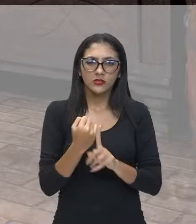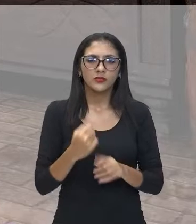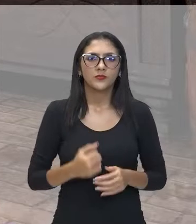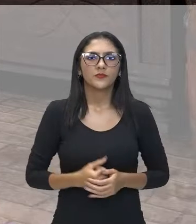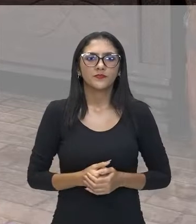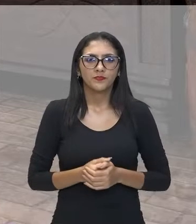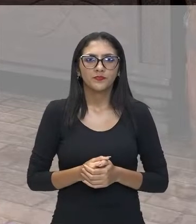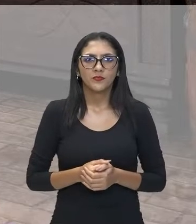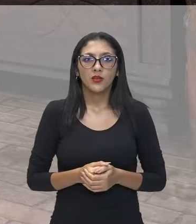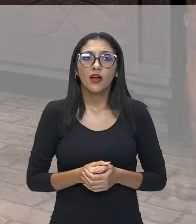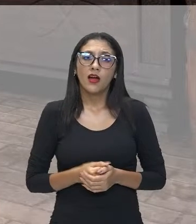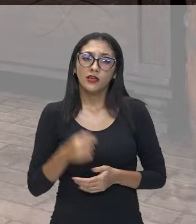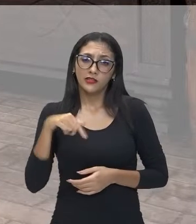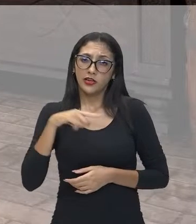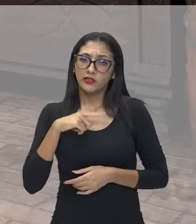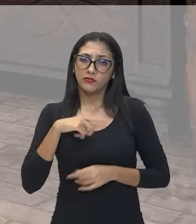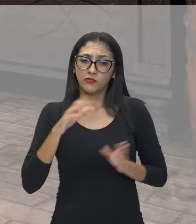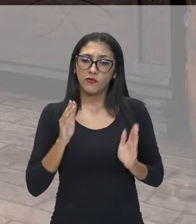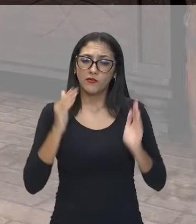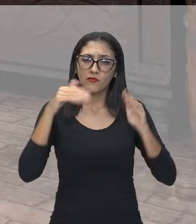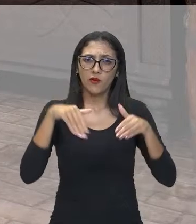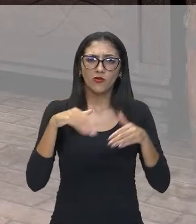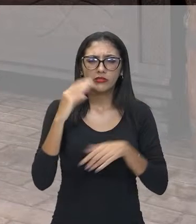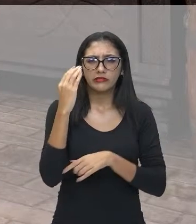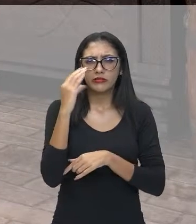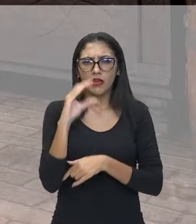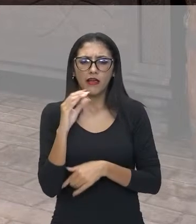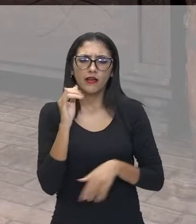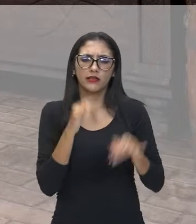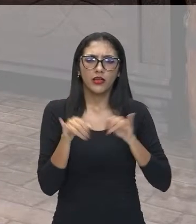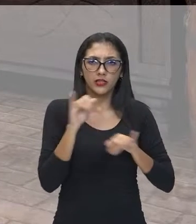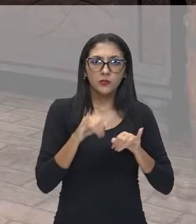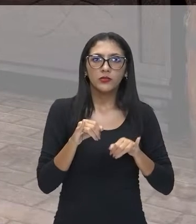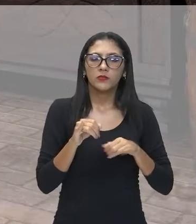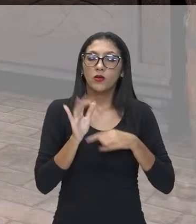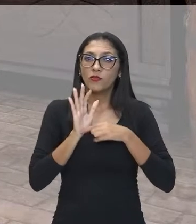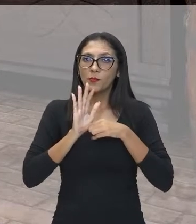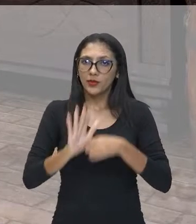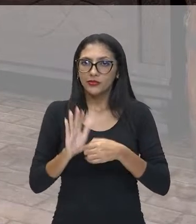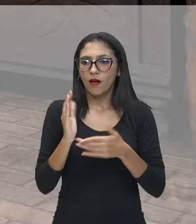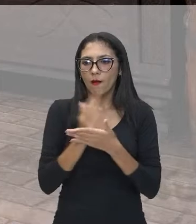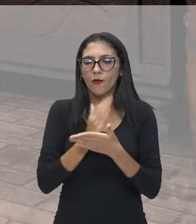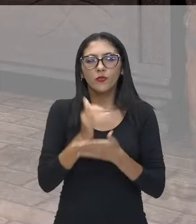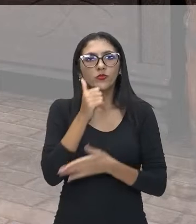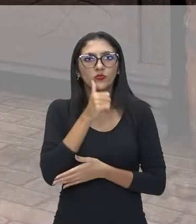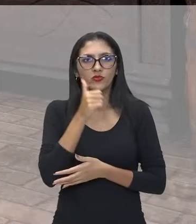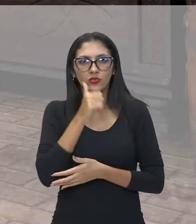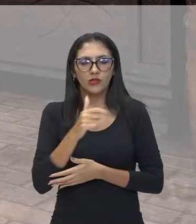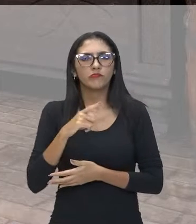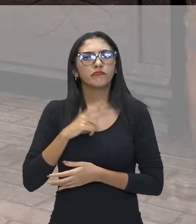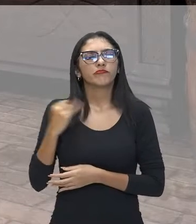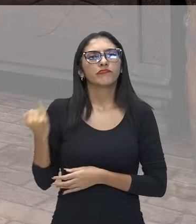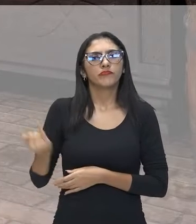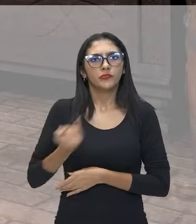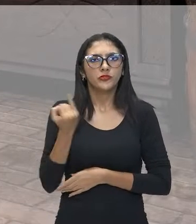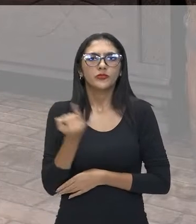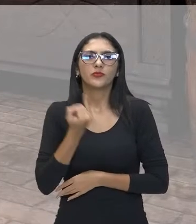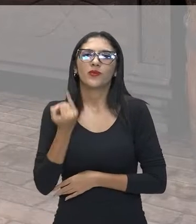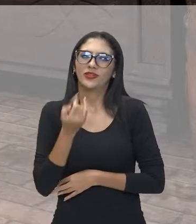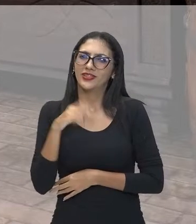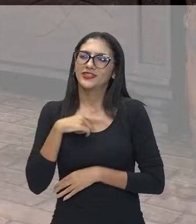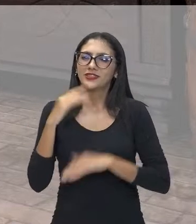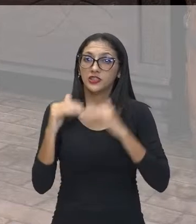de ciência, de química, eu vou trazer algumas mulheres que foram e continuam sendo importantes para esse